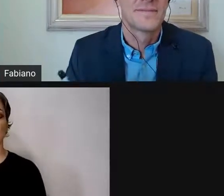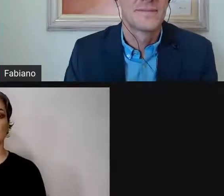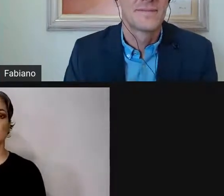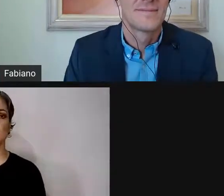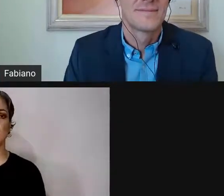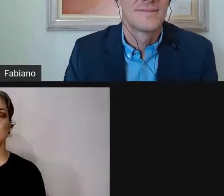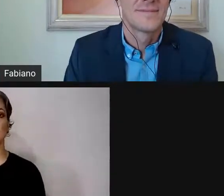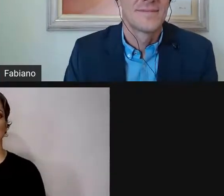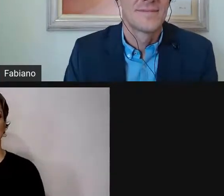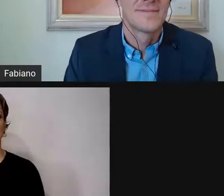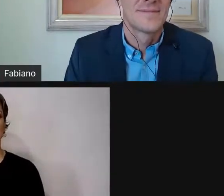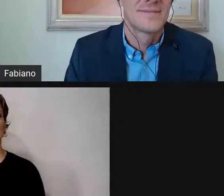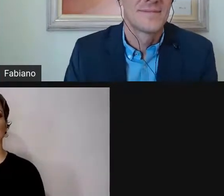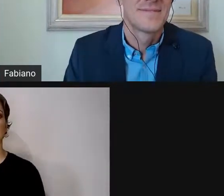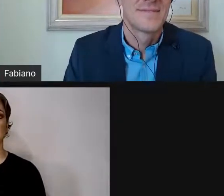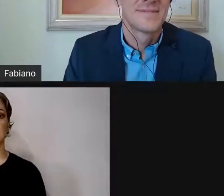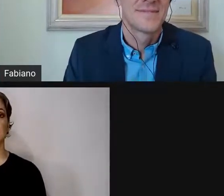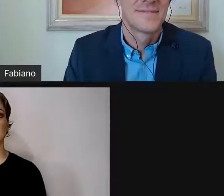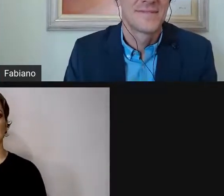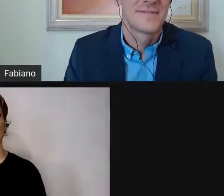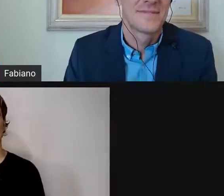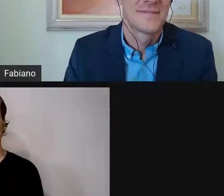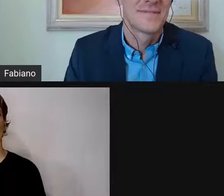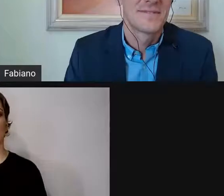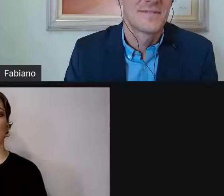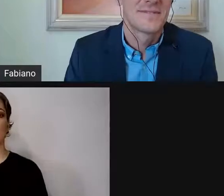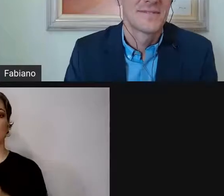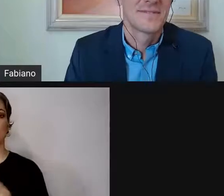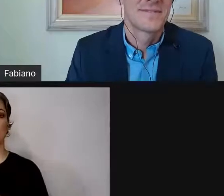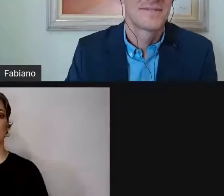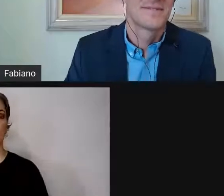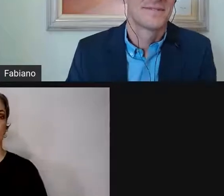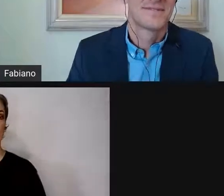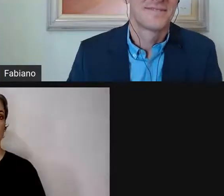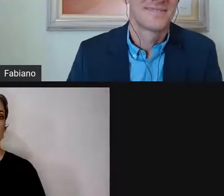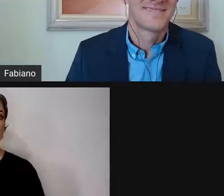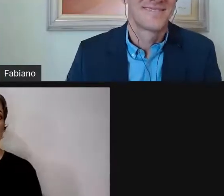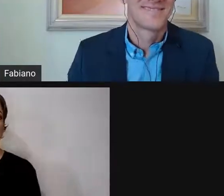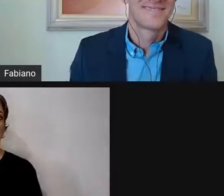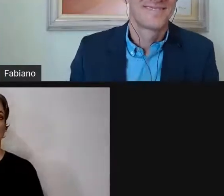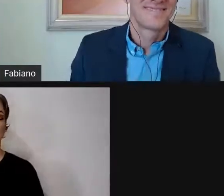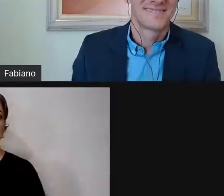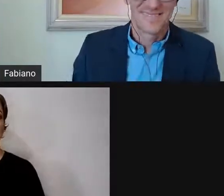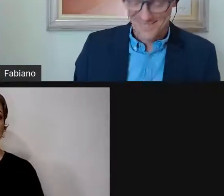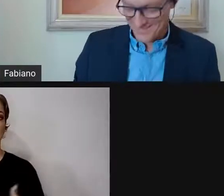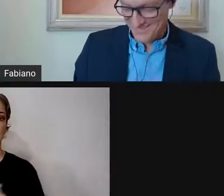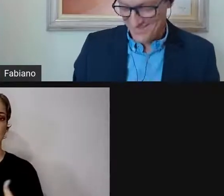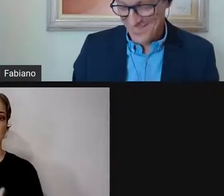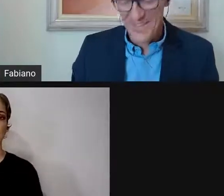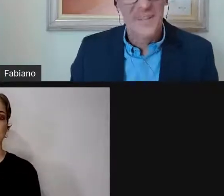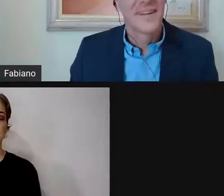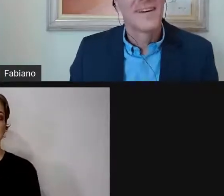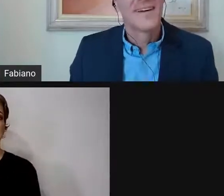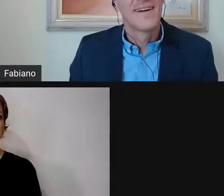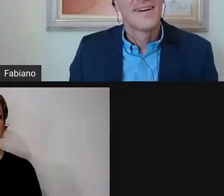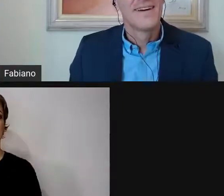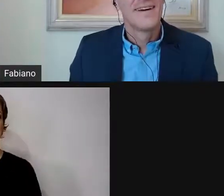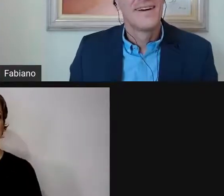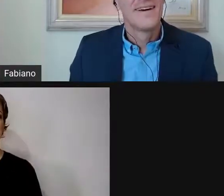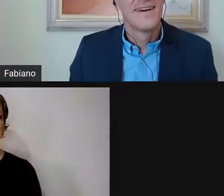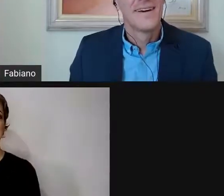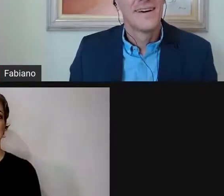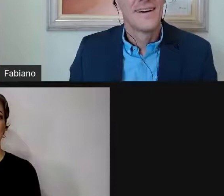de infraestrutura do Banco Mundial, e trabalho na assessoria, voltei para assessoria, quase uma assessoria